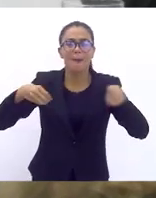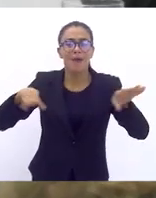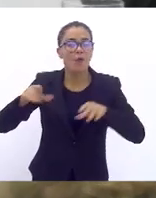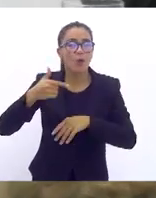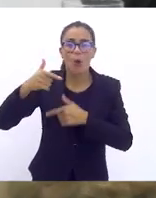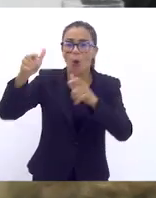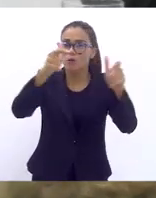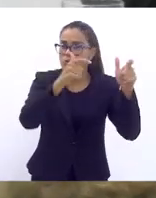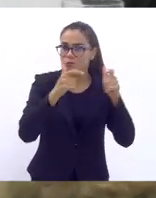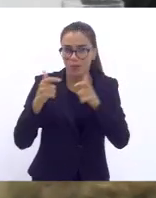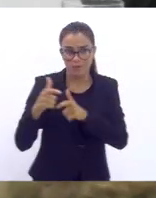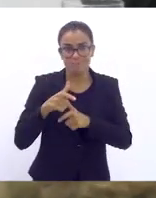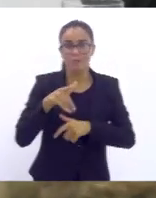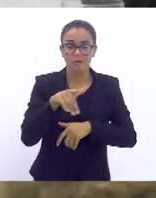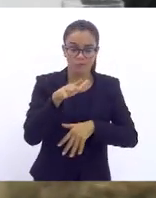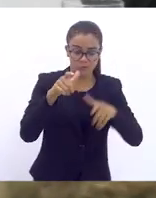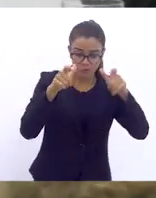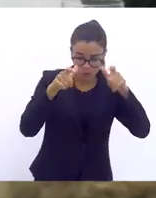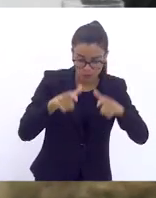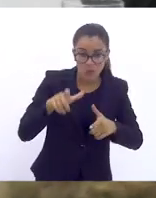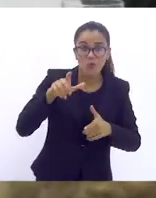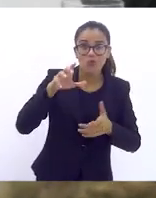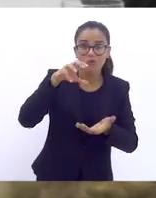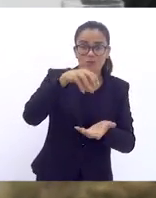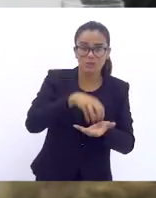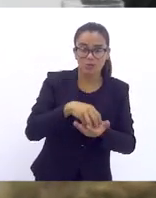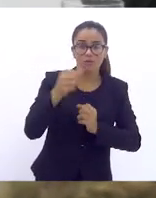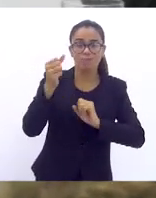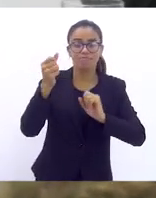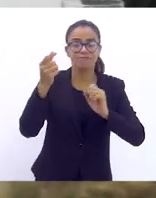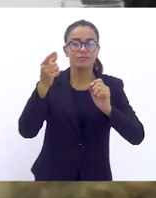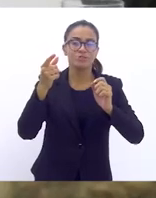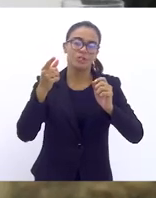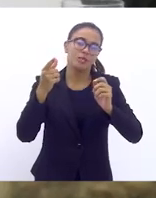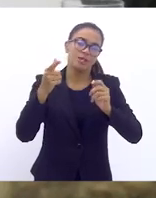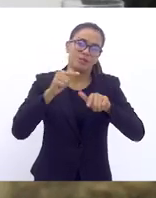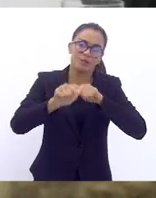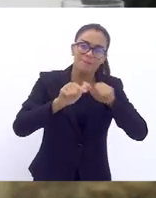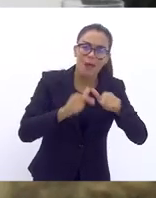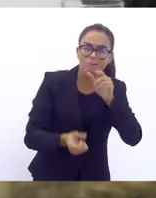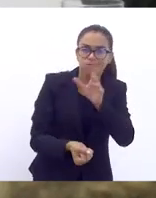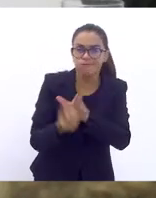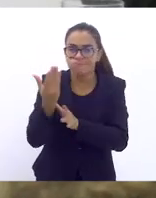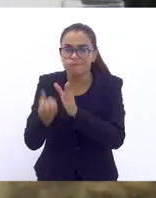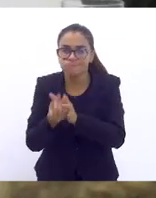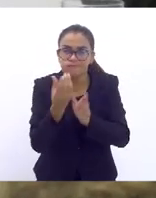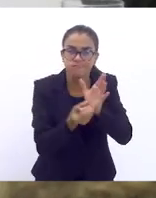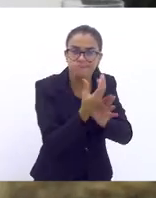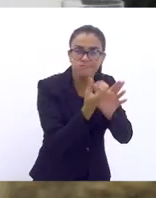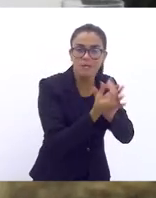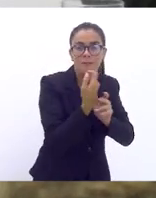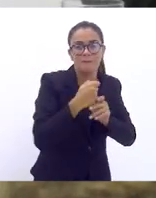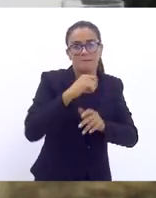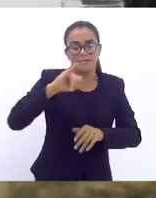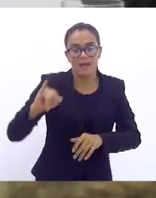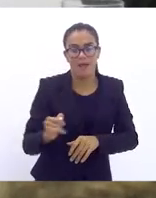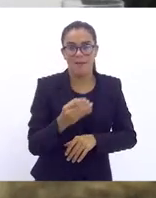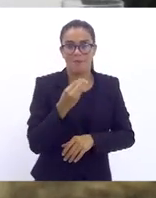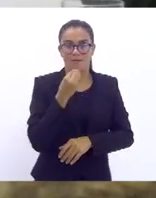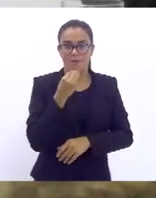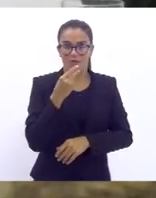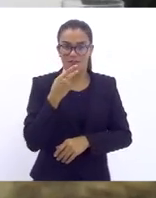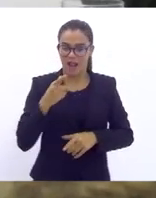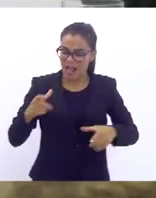produtivo precisa Aproveitar mais né E aí aproveitando como eu sempre faço de apertar um pouquinho